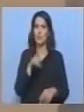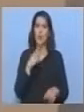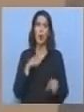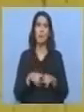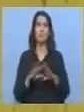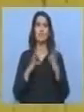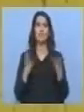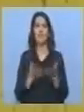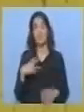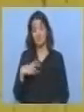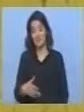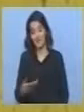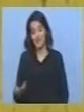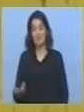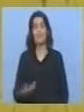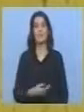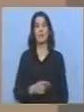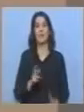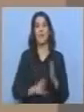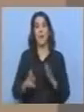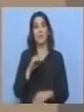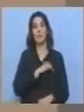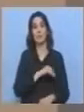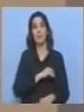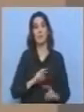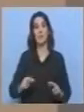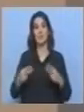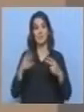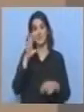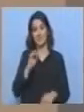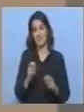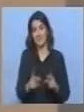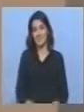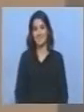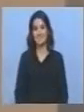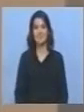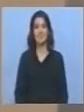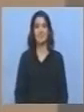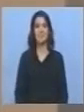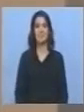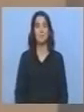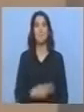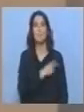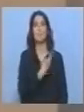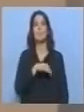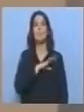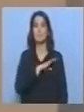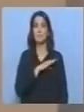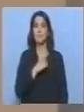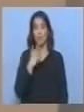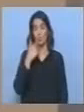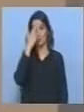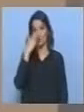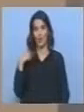geral do país e dos aumentos da função pública, mas pronto. Muito bem. E a Universidade de Coimbra, carregada de